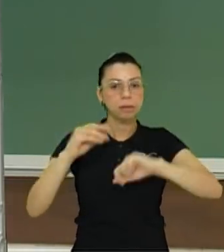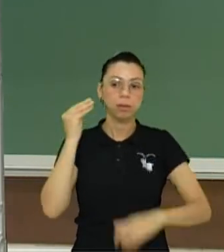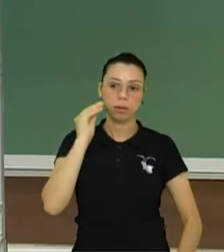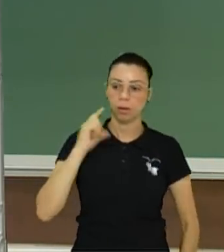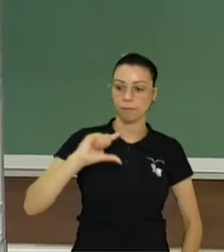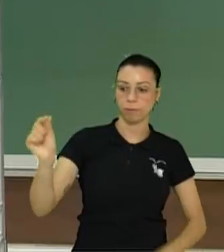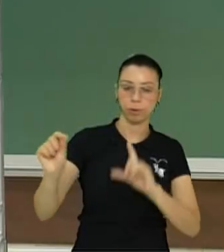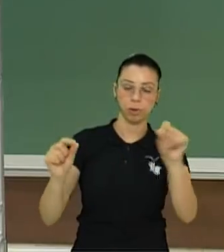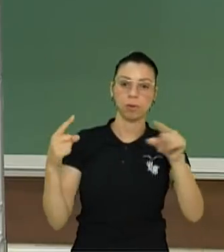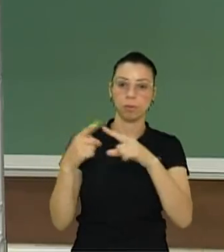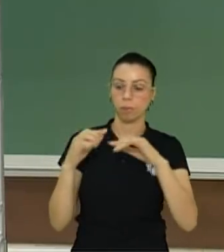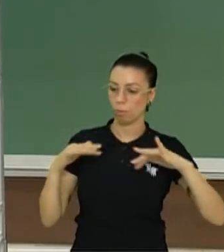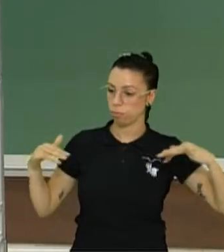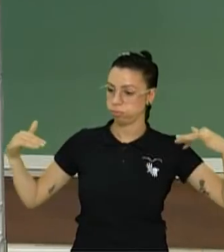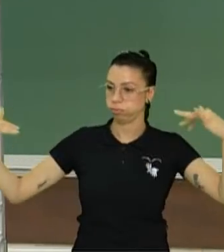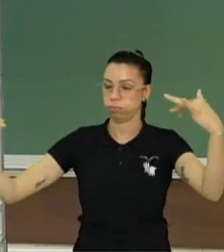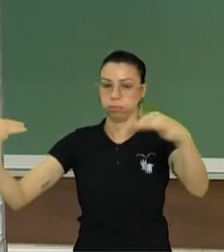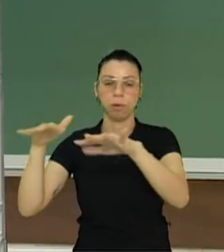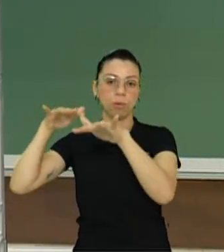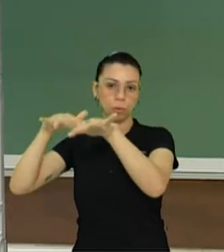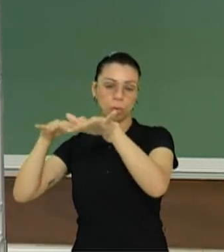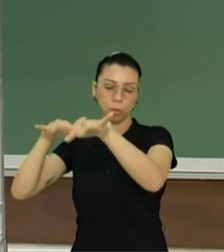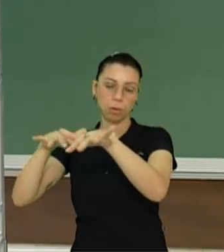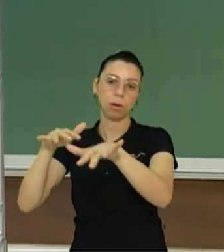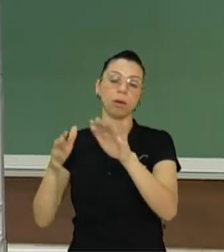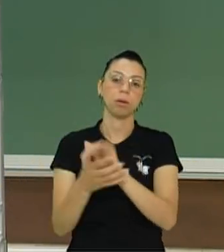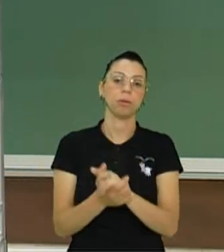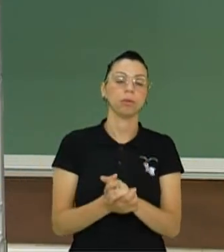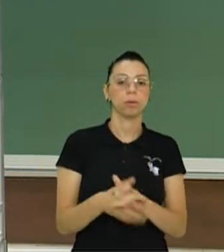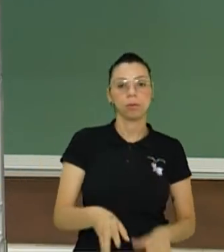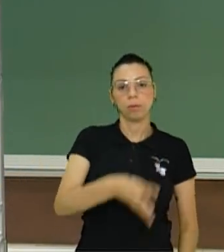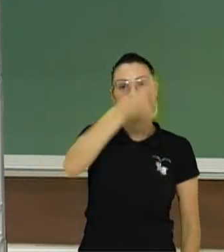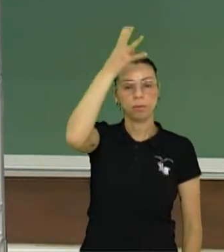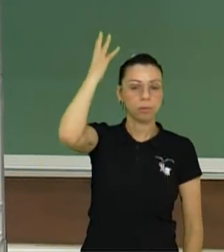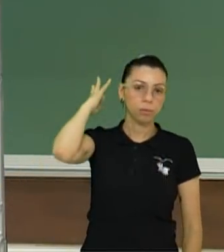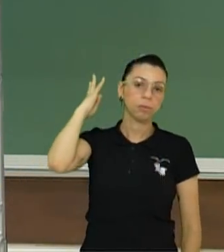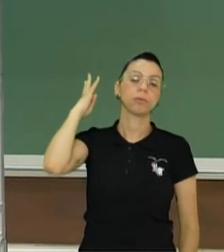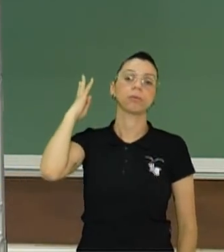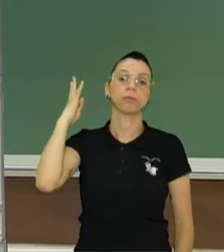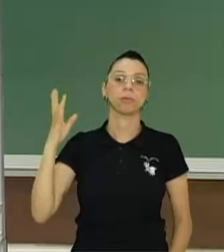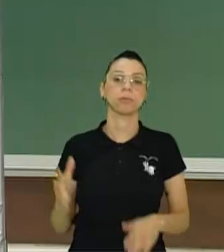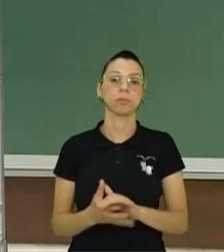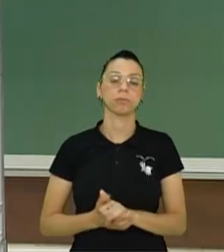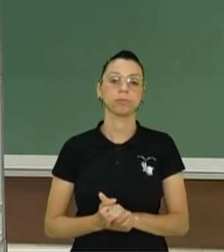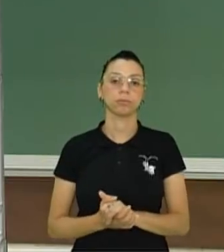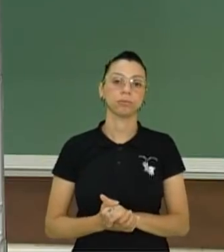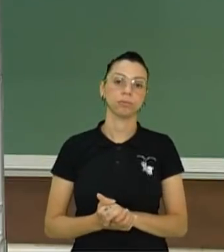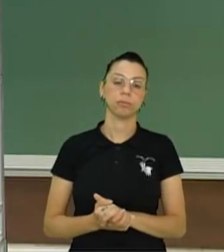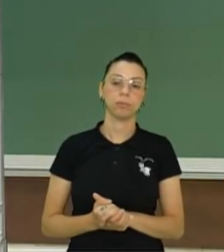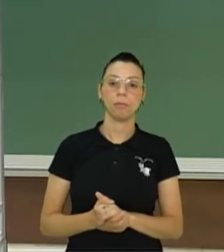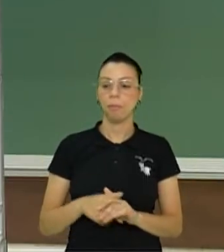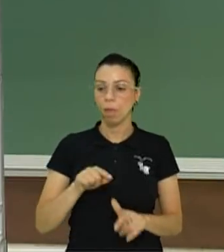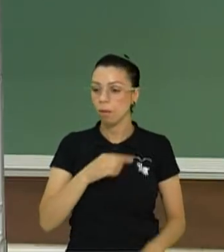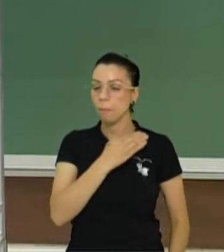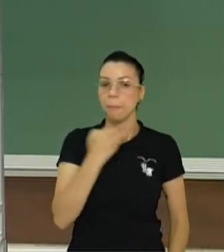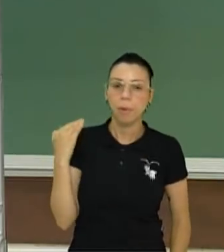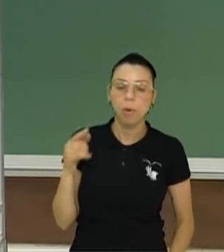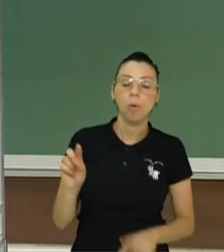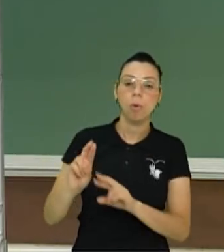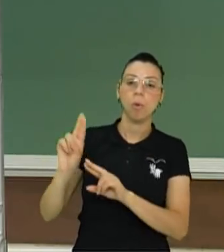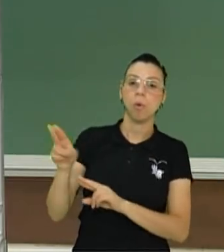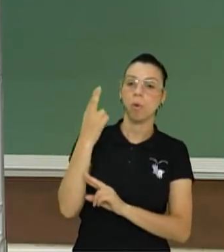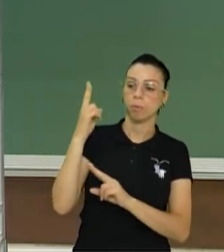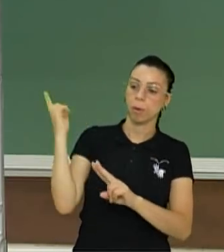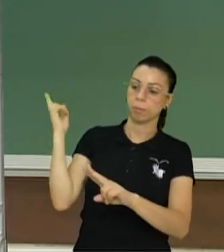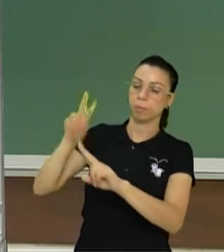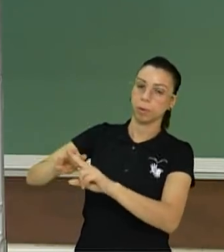ele está sendo cercado por soldados patrícios, por soldados romanos que vão amando dos patrícios, né, para matá-lo ou para prendê-lo,